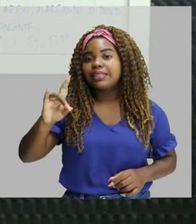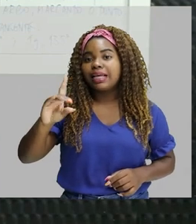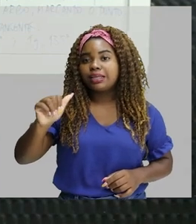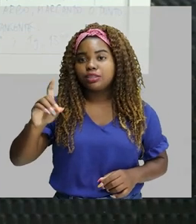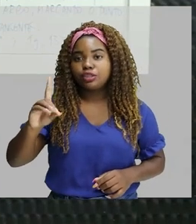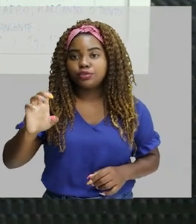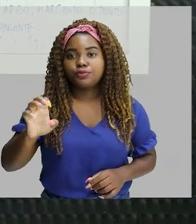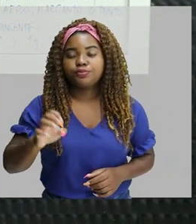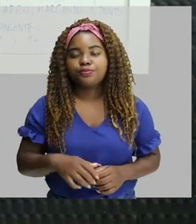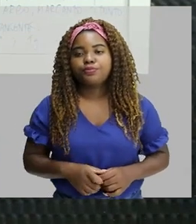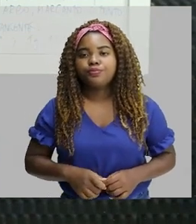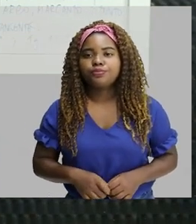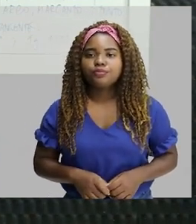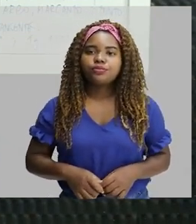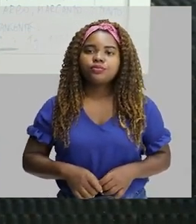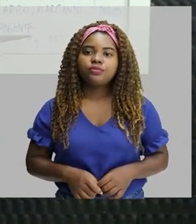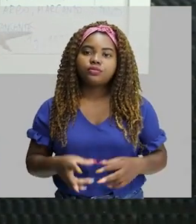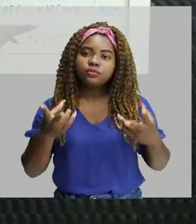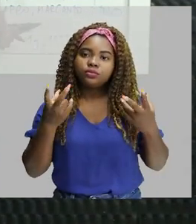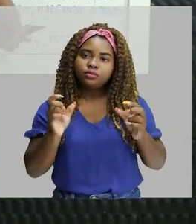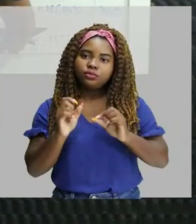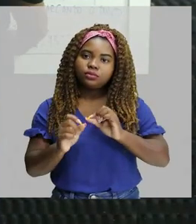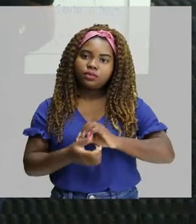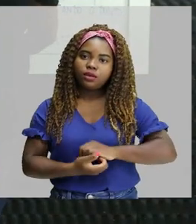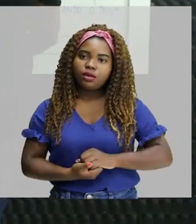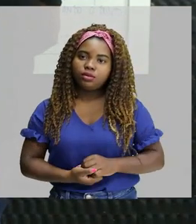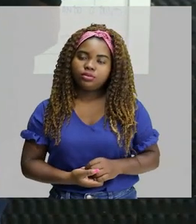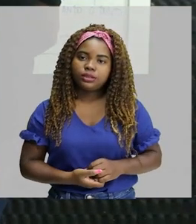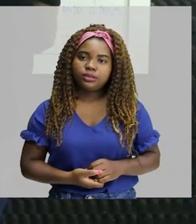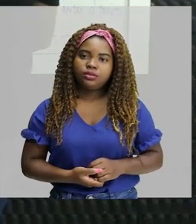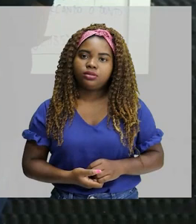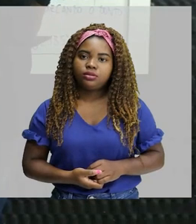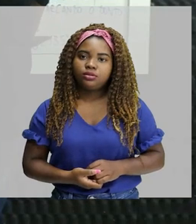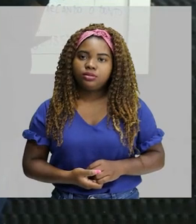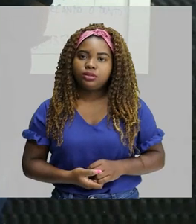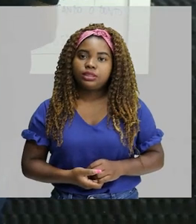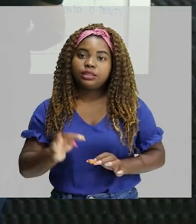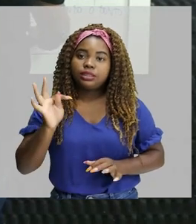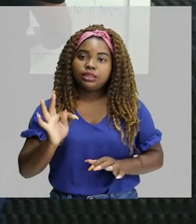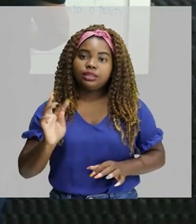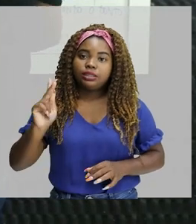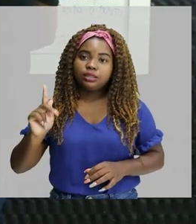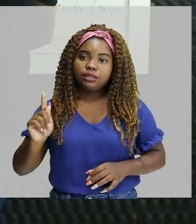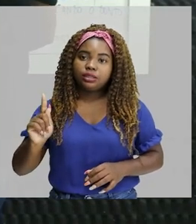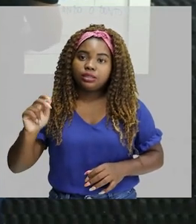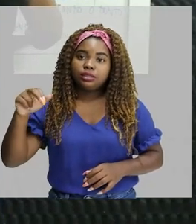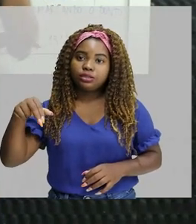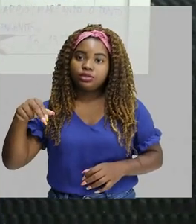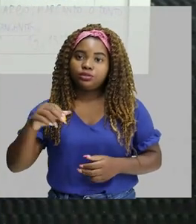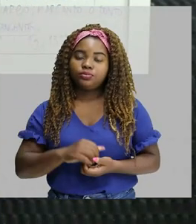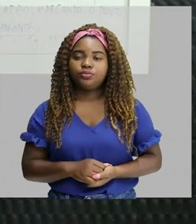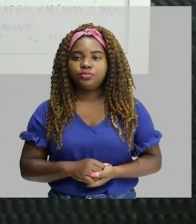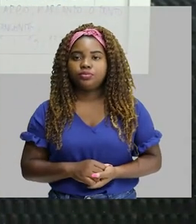t no eixo das tangentes Então veja que aqui a gente falou de um eixo das tangentes só onde é que tá esse eixo das